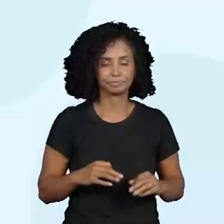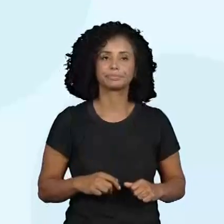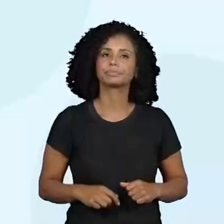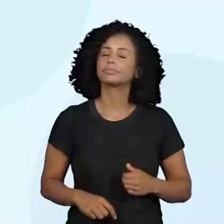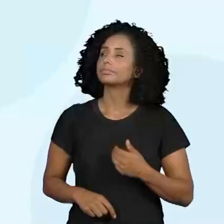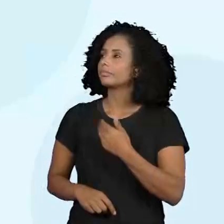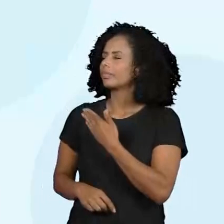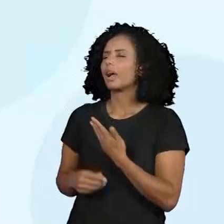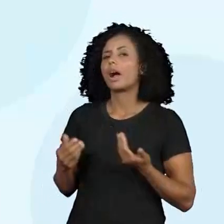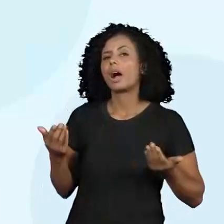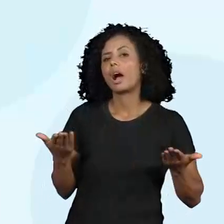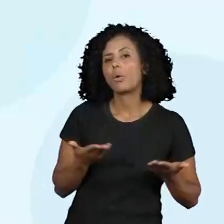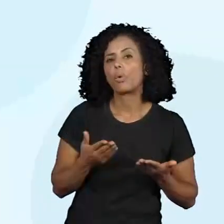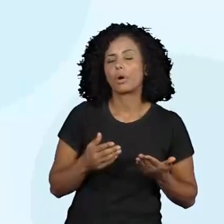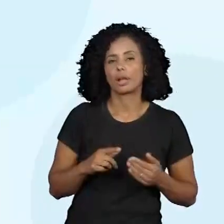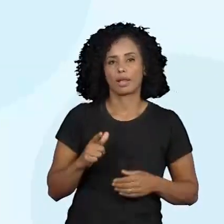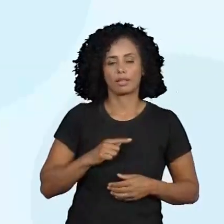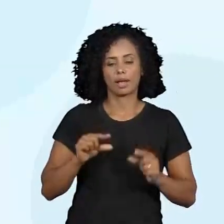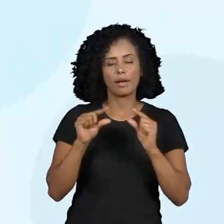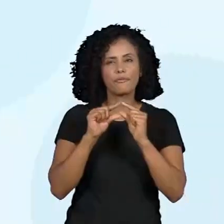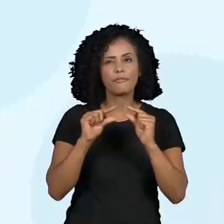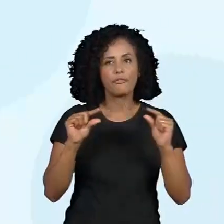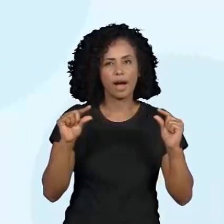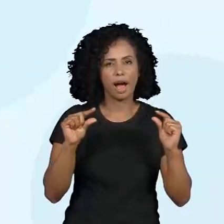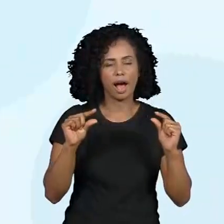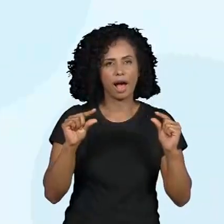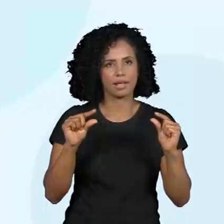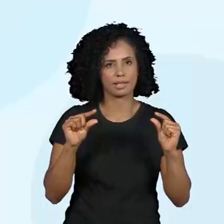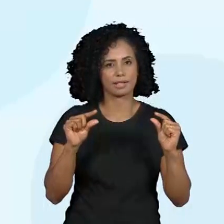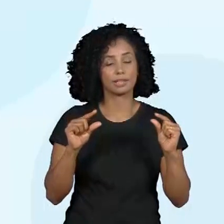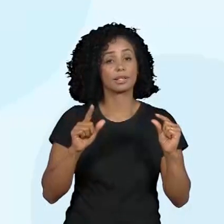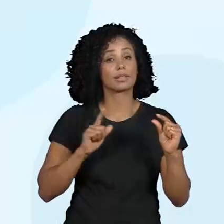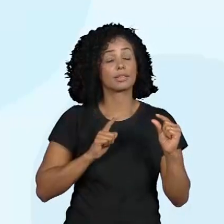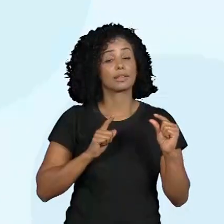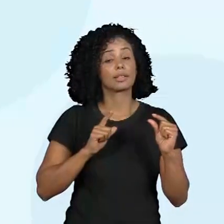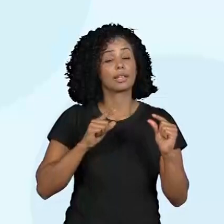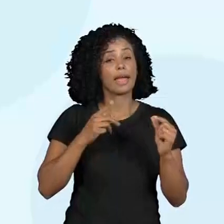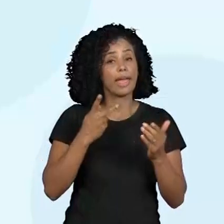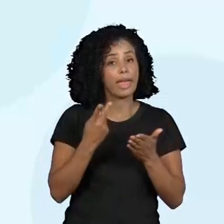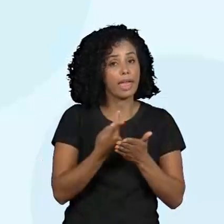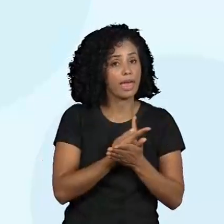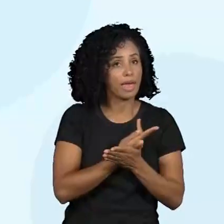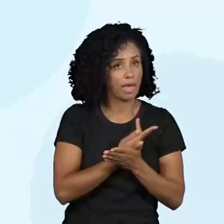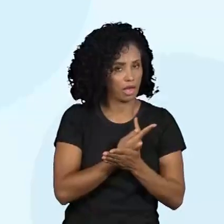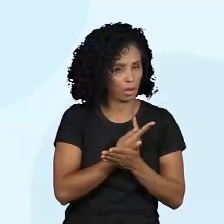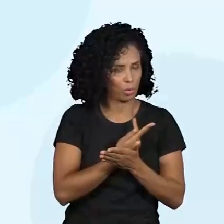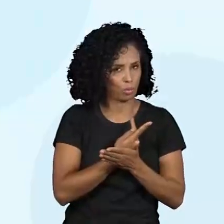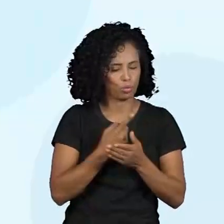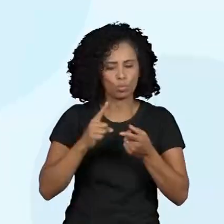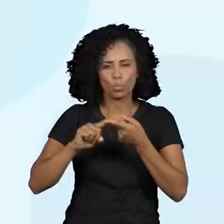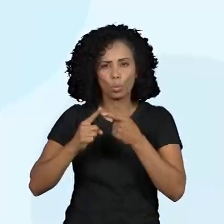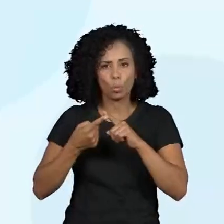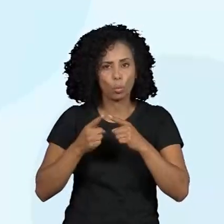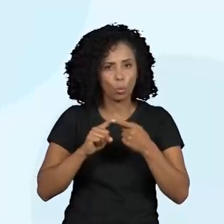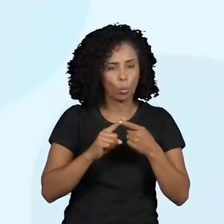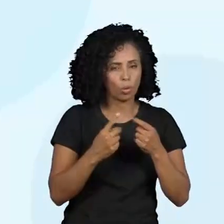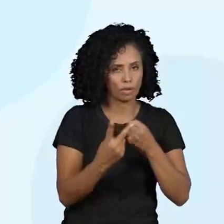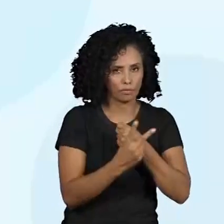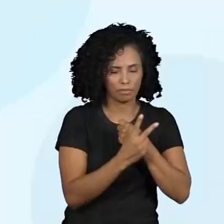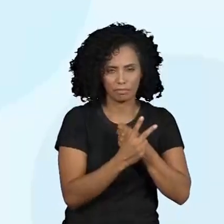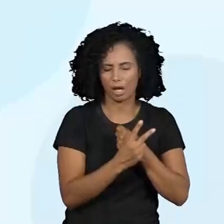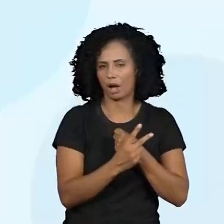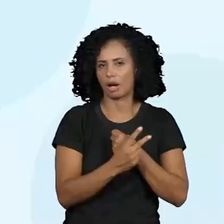e as frases a seguir contém erros de concordância verbal